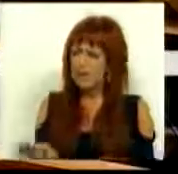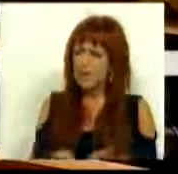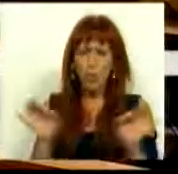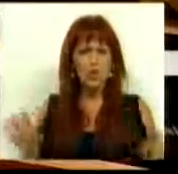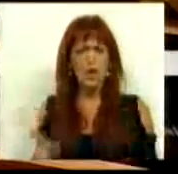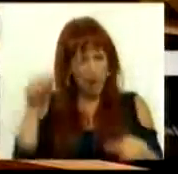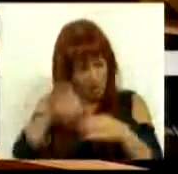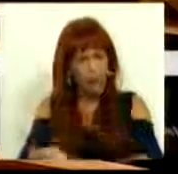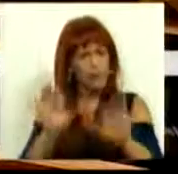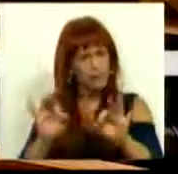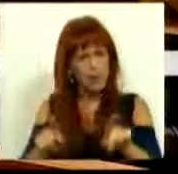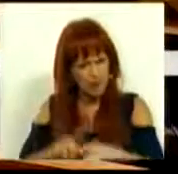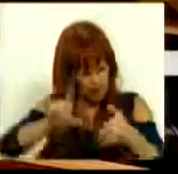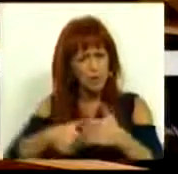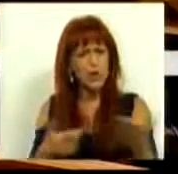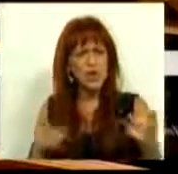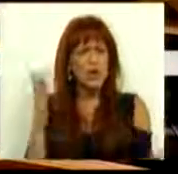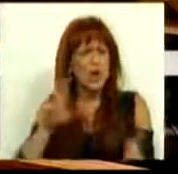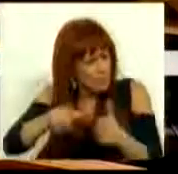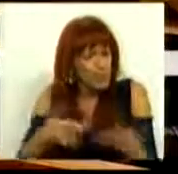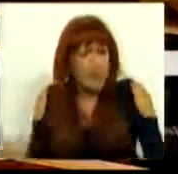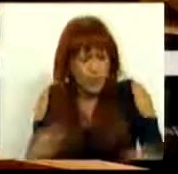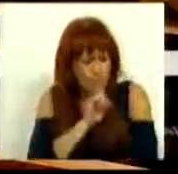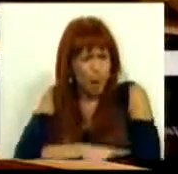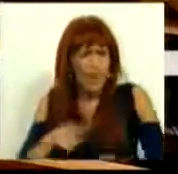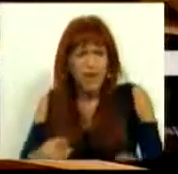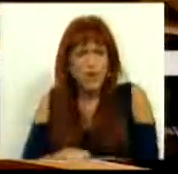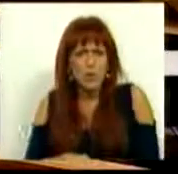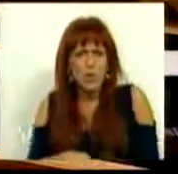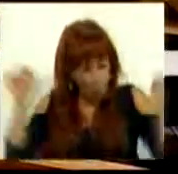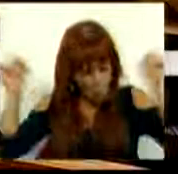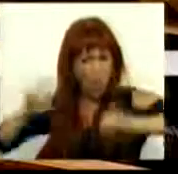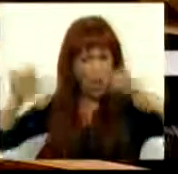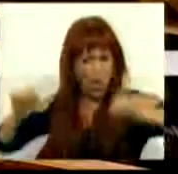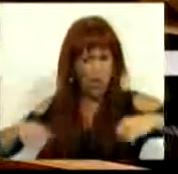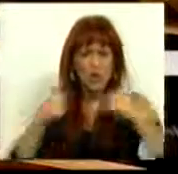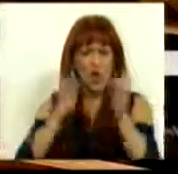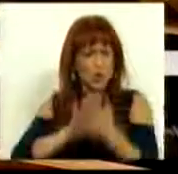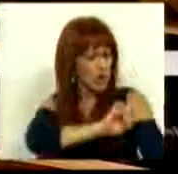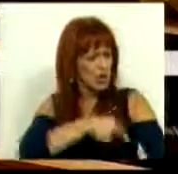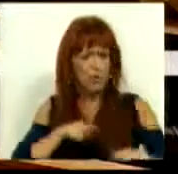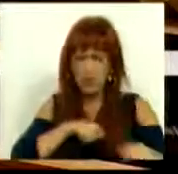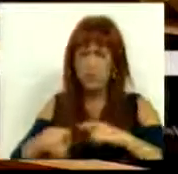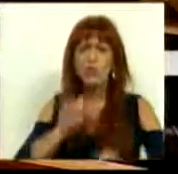a votarmos favoravelmente estes projetos, que são projetos que podem ter o consenso de todas as forças